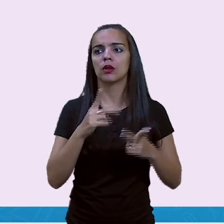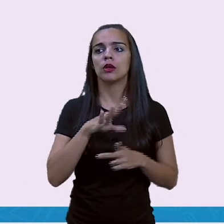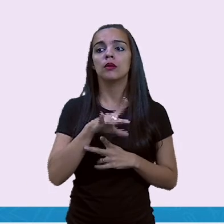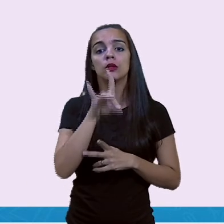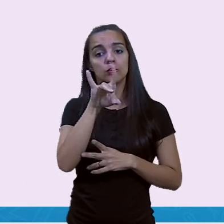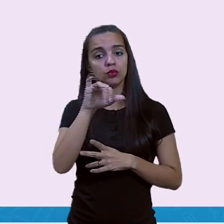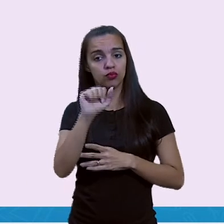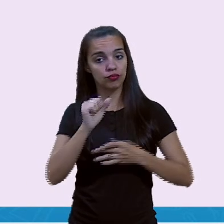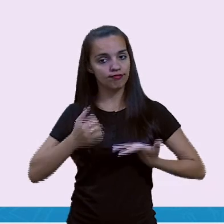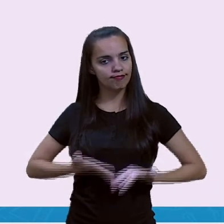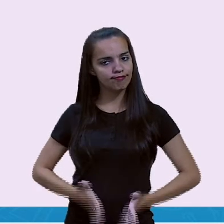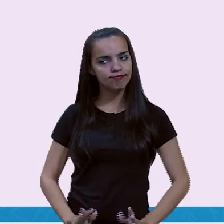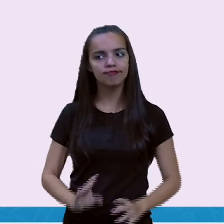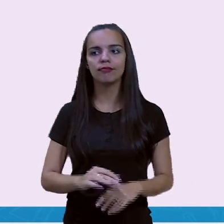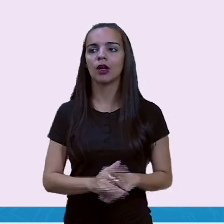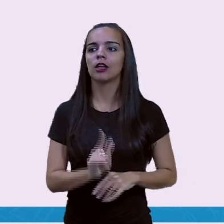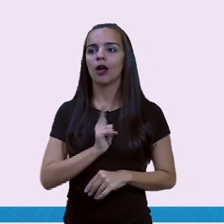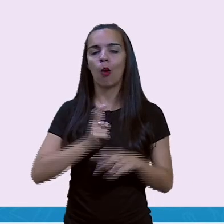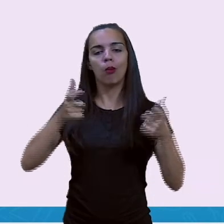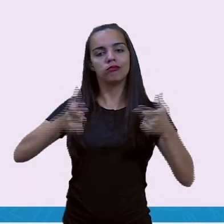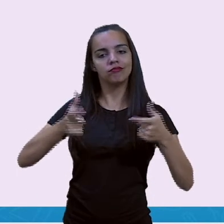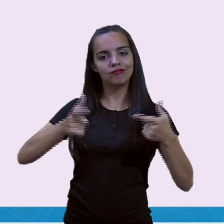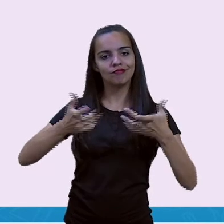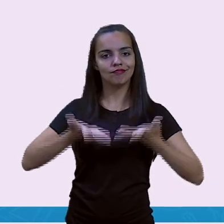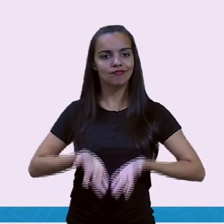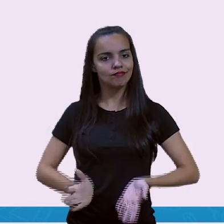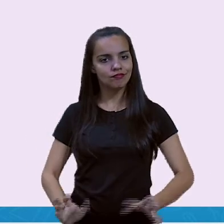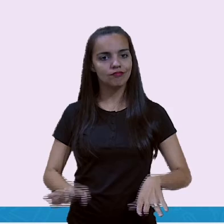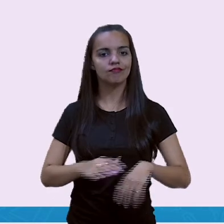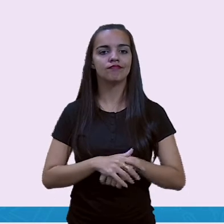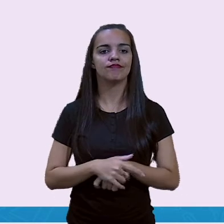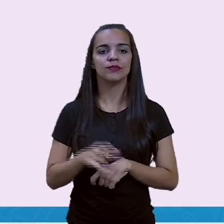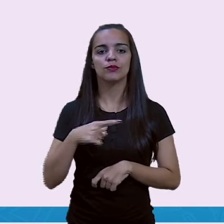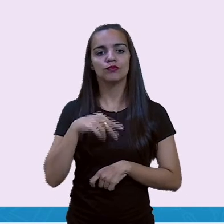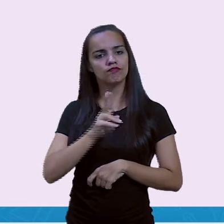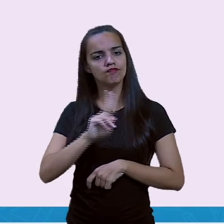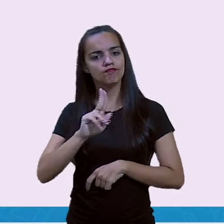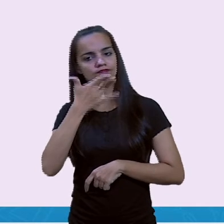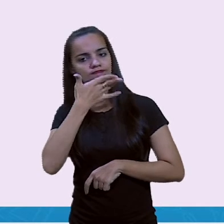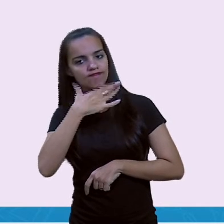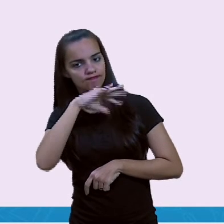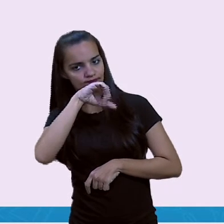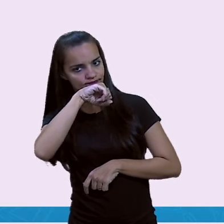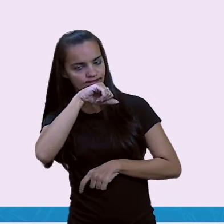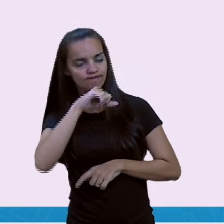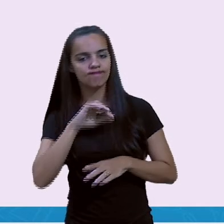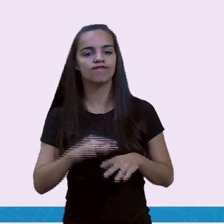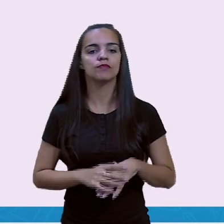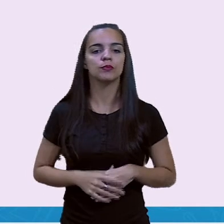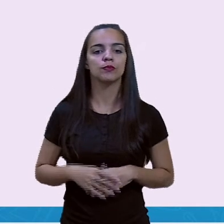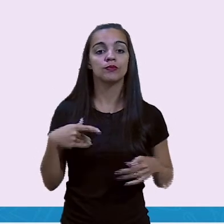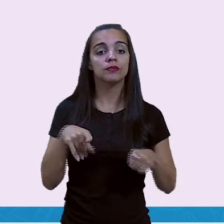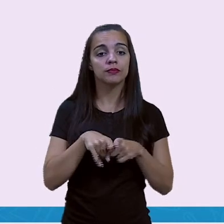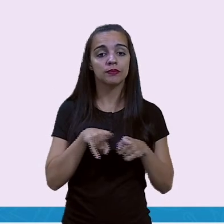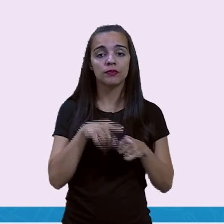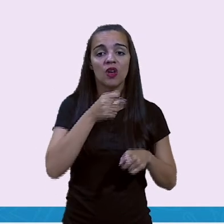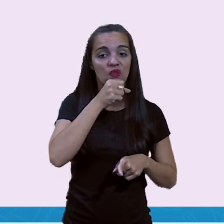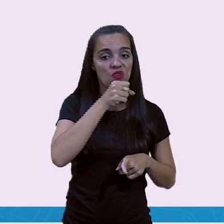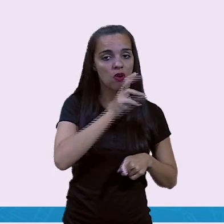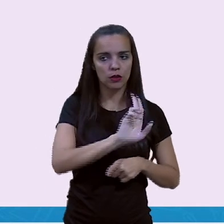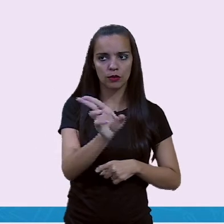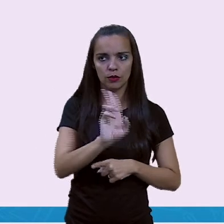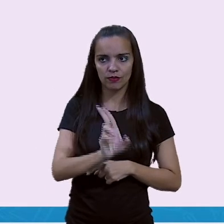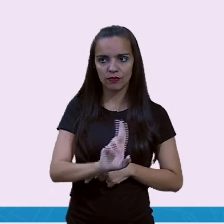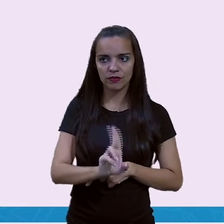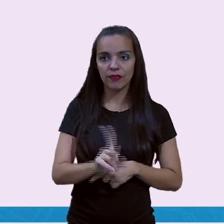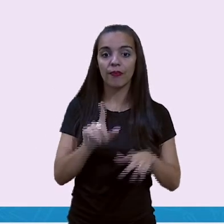do meu nascimento, o local em que eu nasci, o nome dos meus pais, o nome dos meus